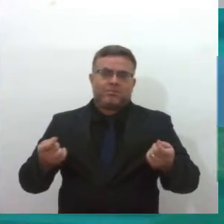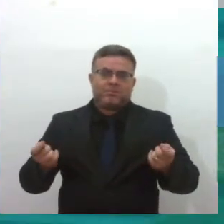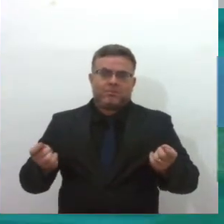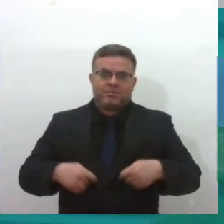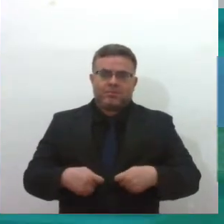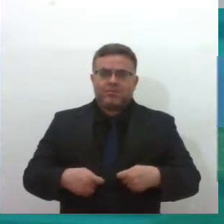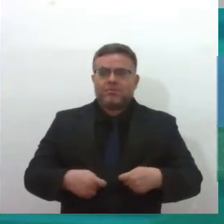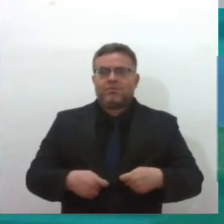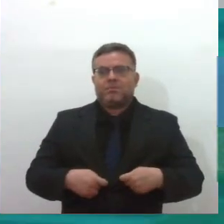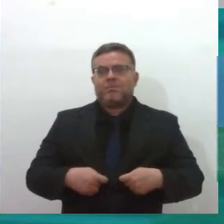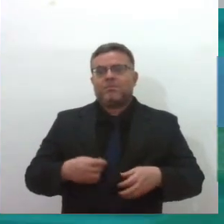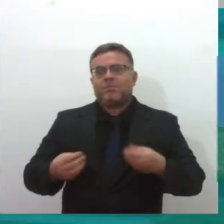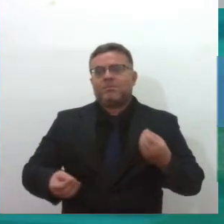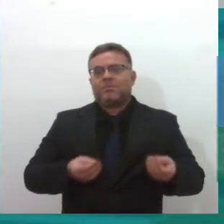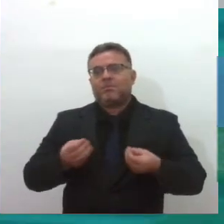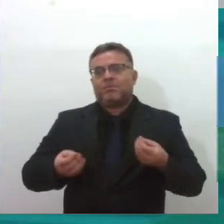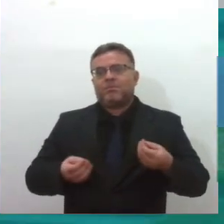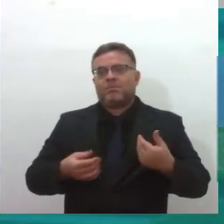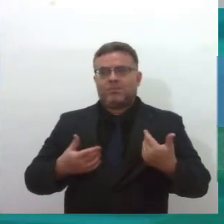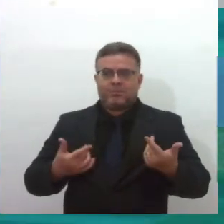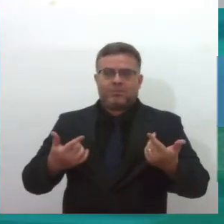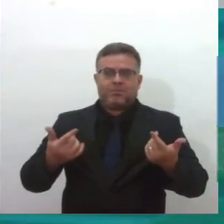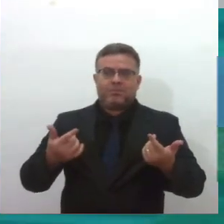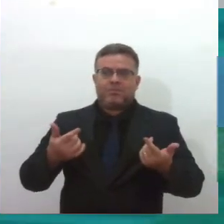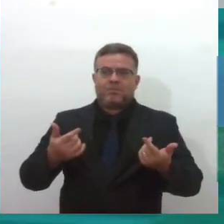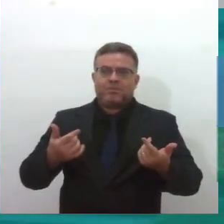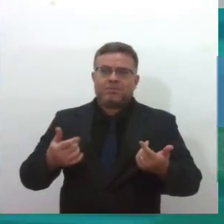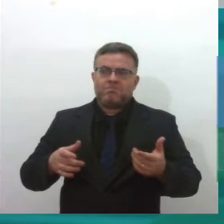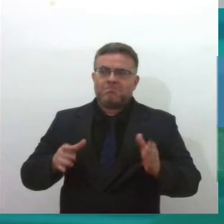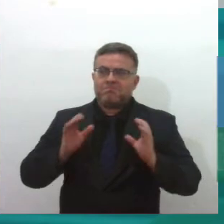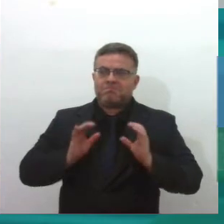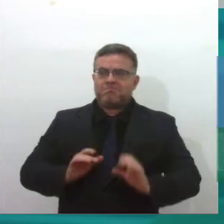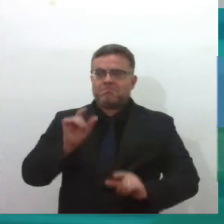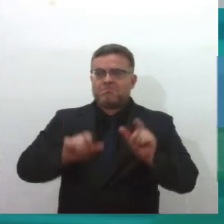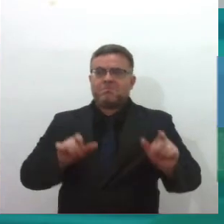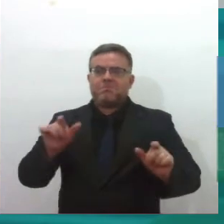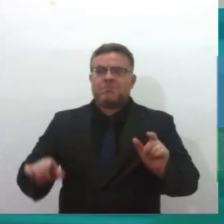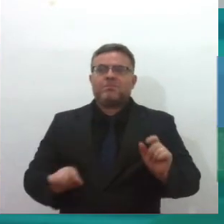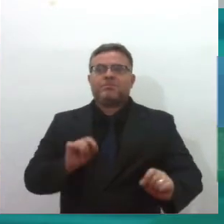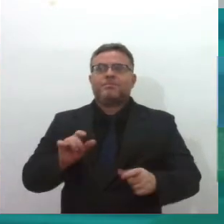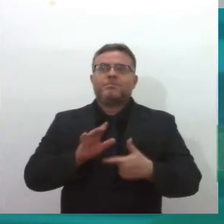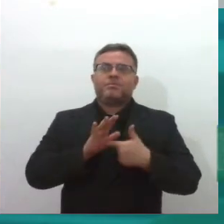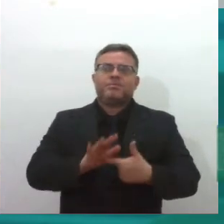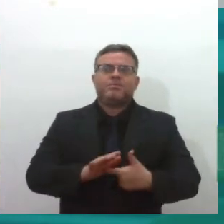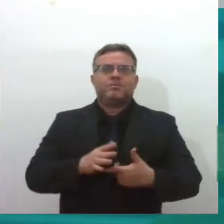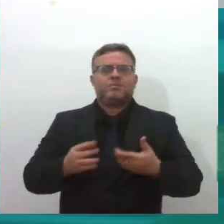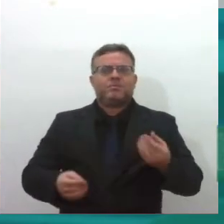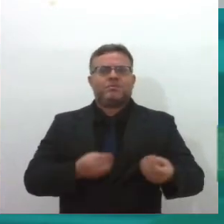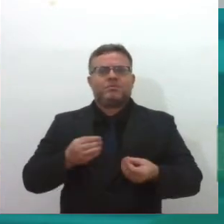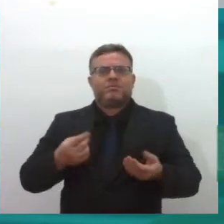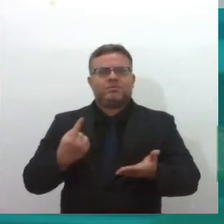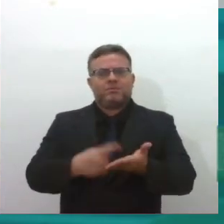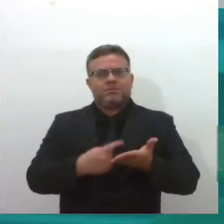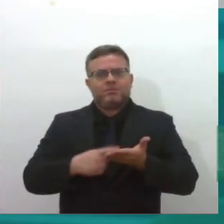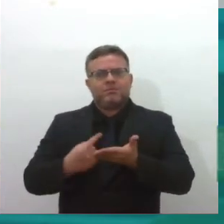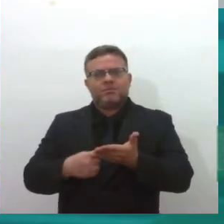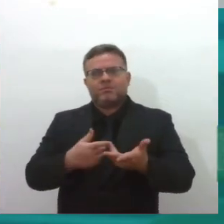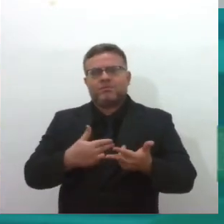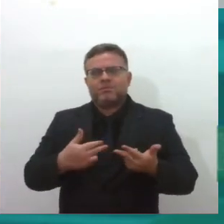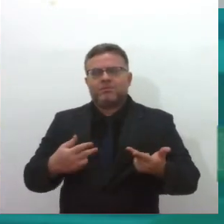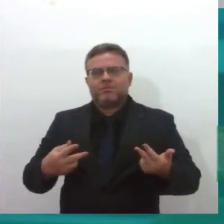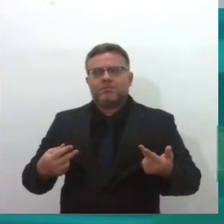material, que seriam as questões de condutas incriminatórias, bem como trata de maneira exacerbada questões e